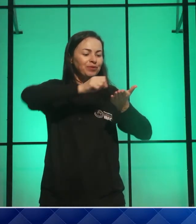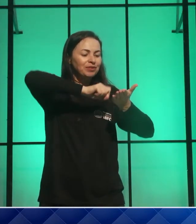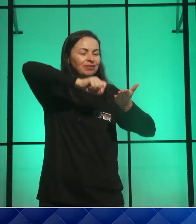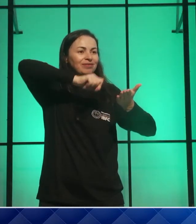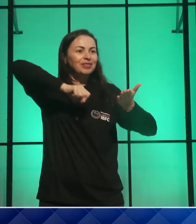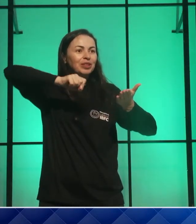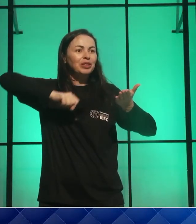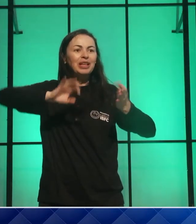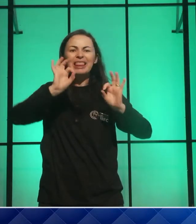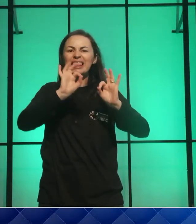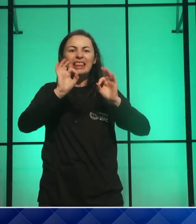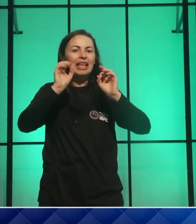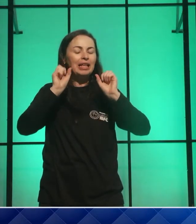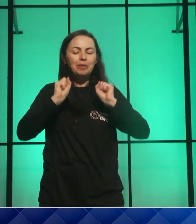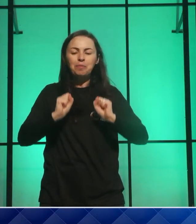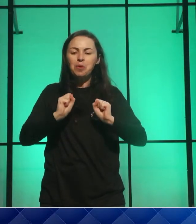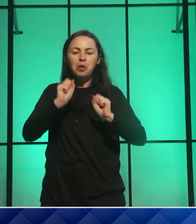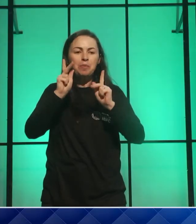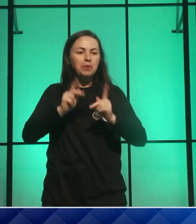ninguém apaga.